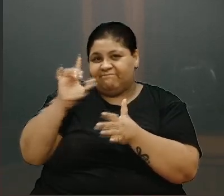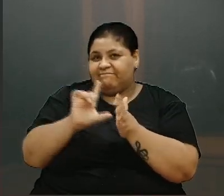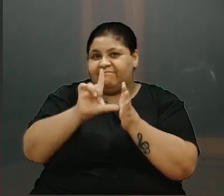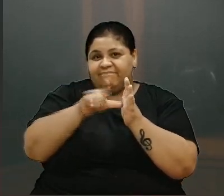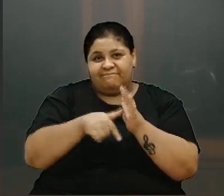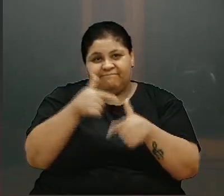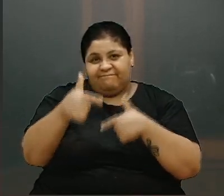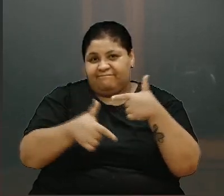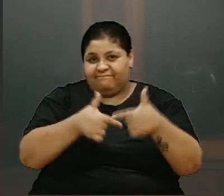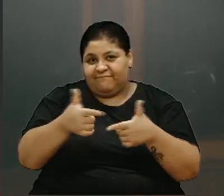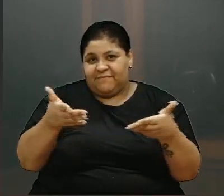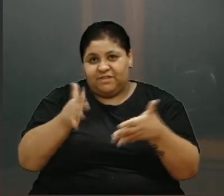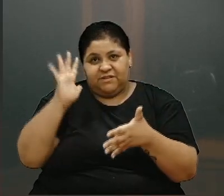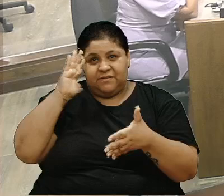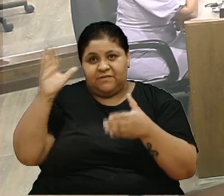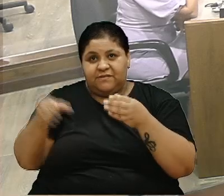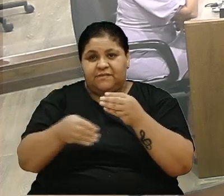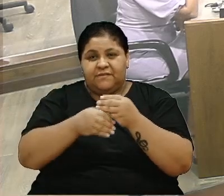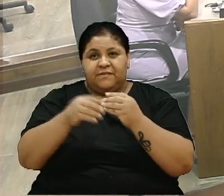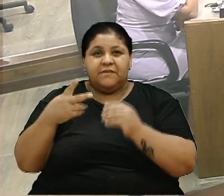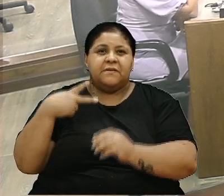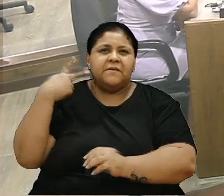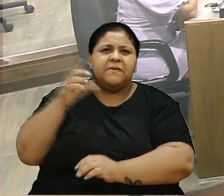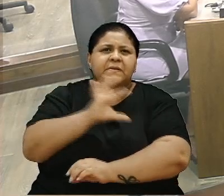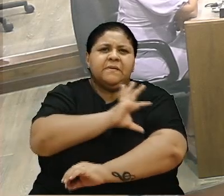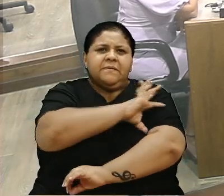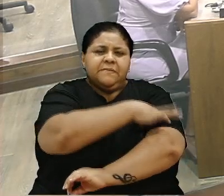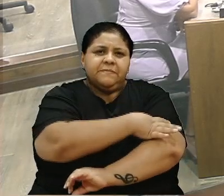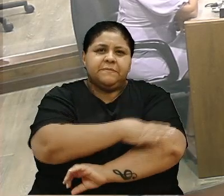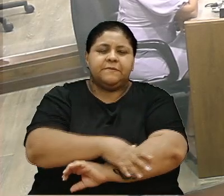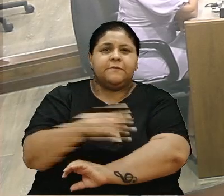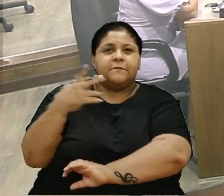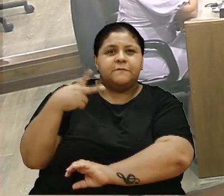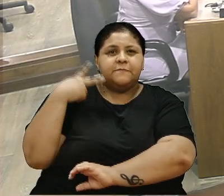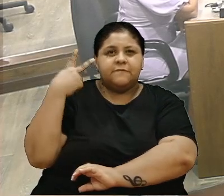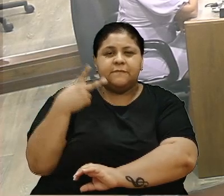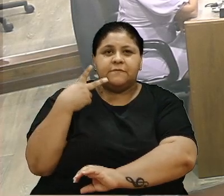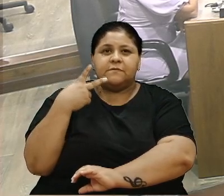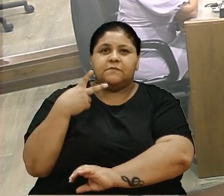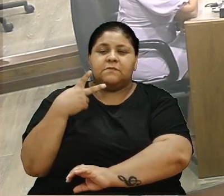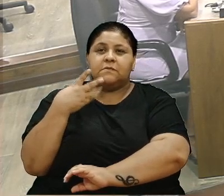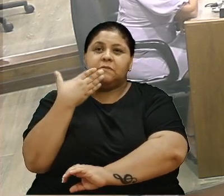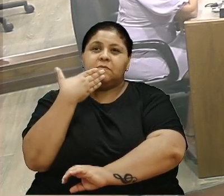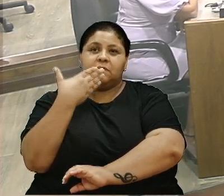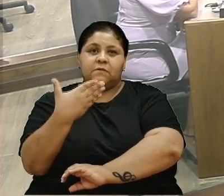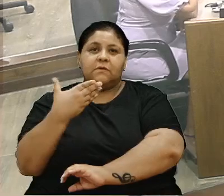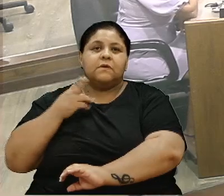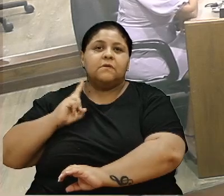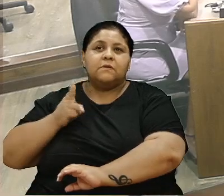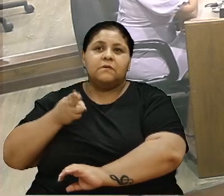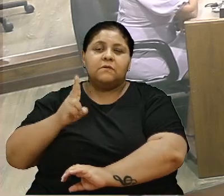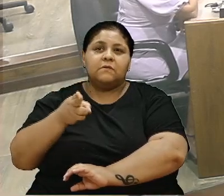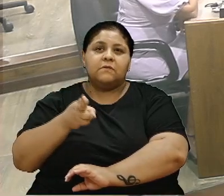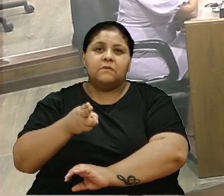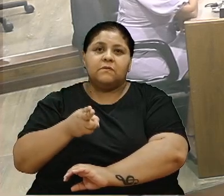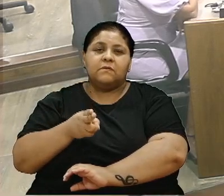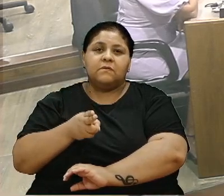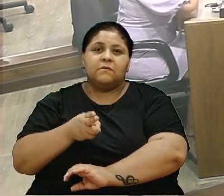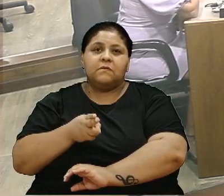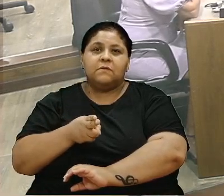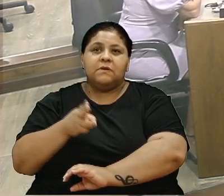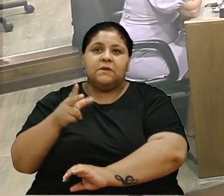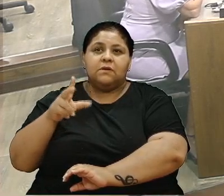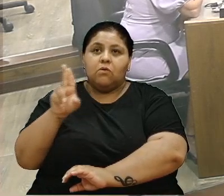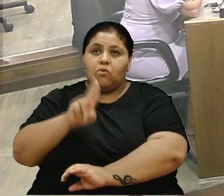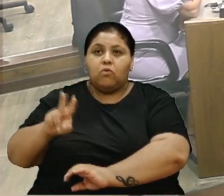vai trabalhar quando ele já aconteceu. Sua parte, vereador Ramon. Vereadora, a abordagem ela sempre segue o uso proporcional da força.